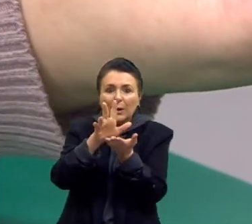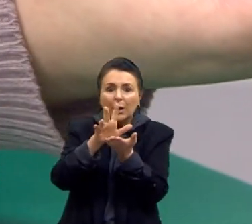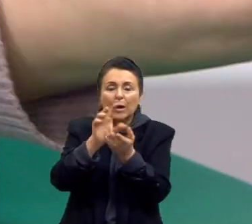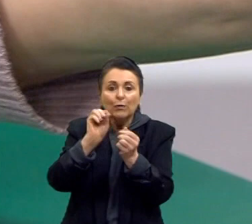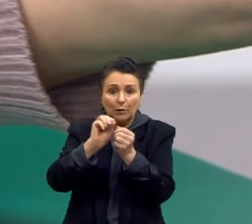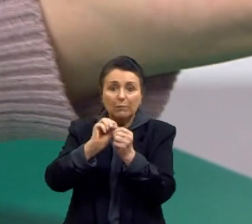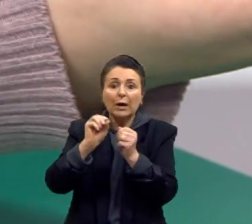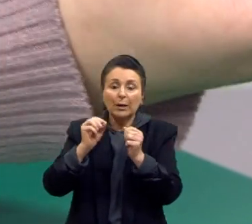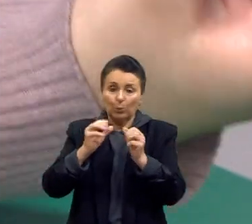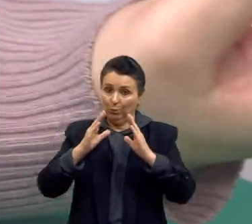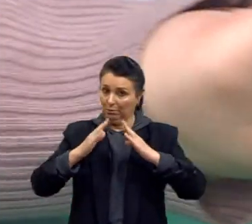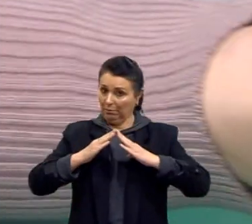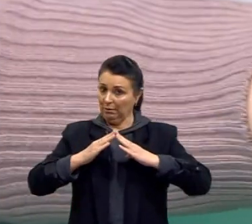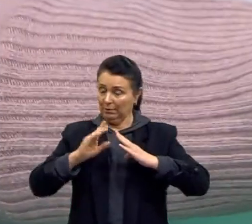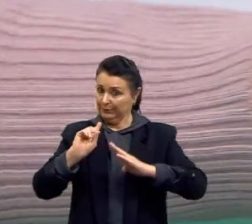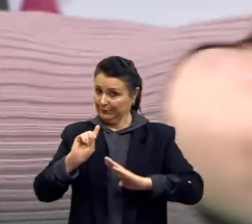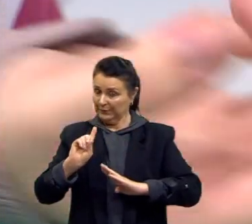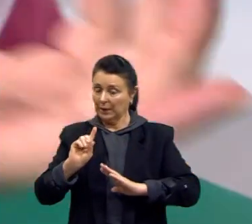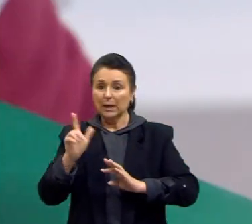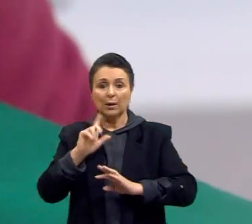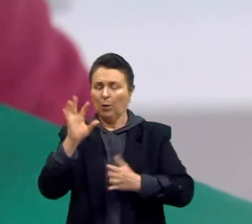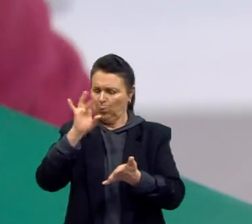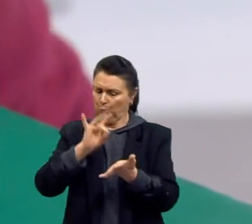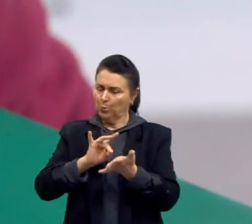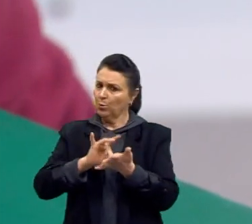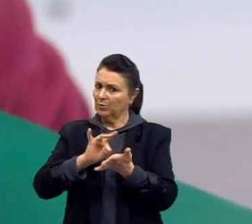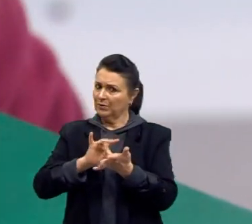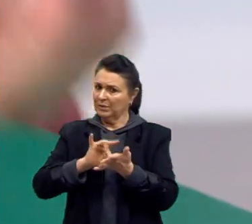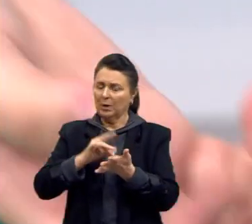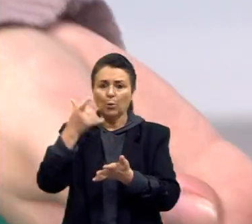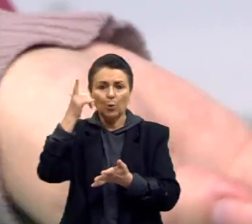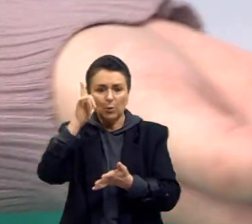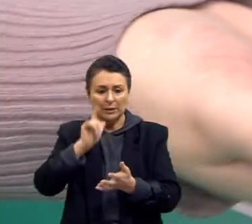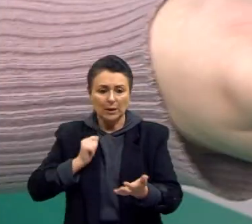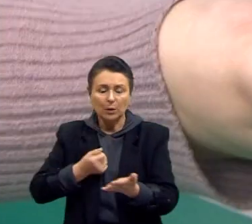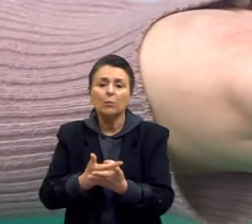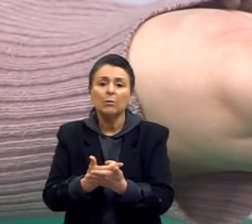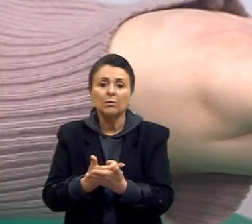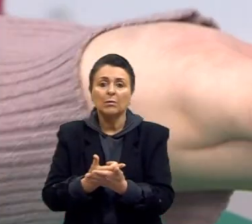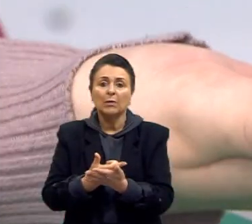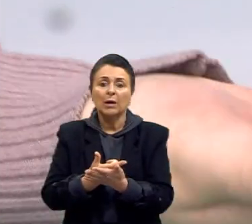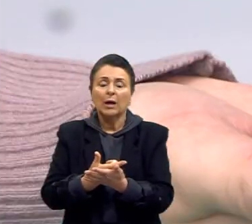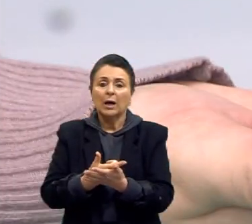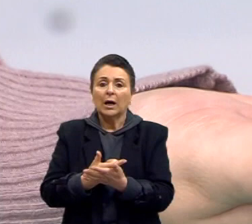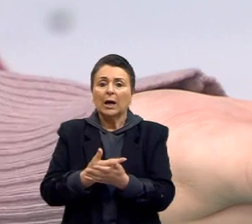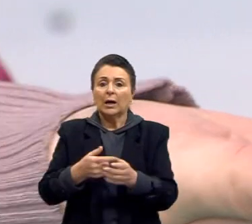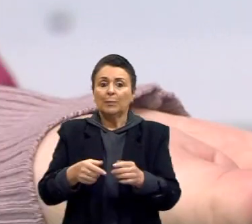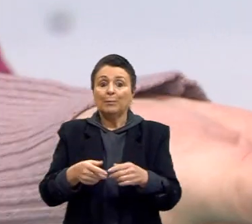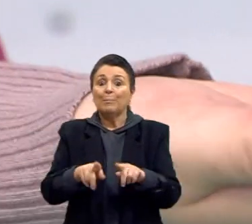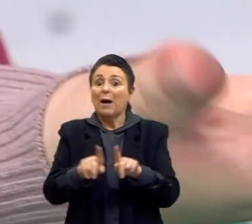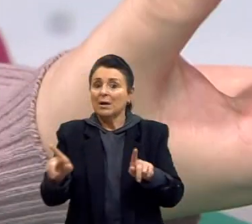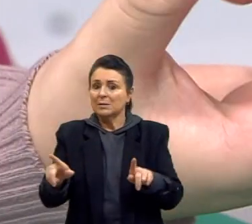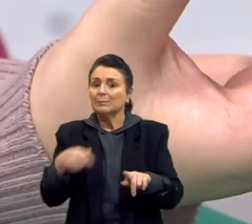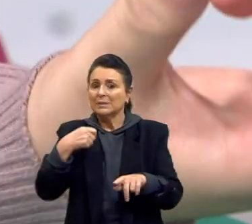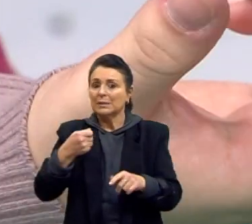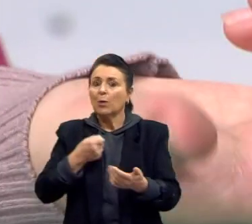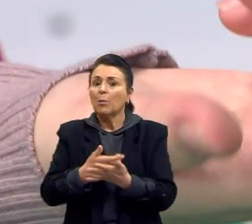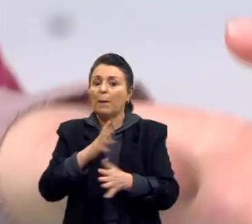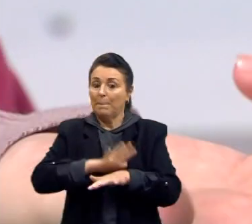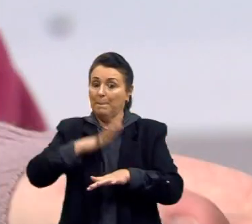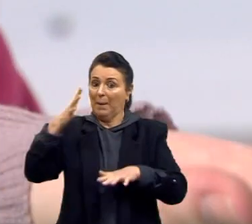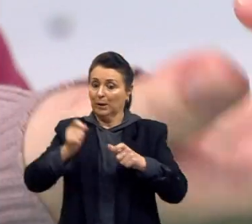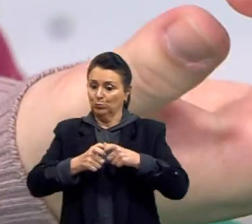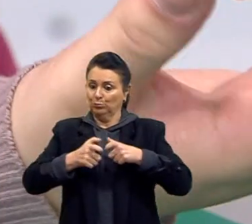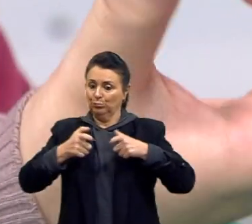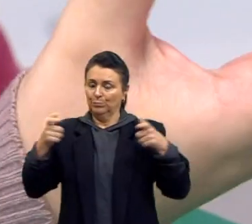fabricado em casa tá então ele não é o oficial que a gente consegue com É sim só em grandes quantidades né esse aqui foi feito em